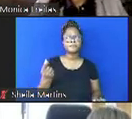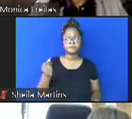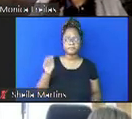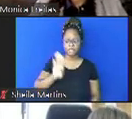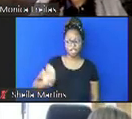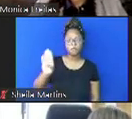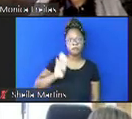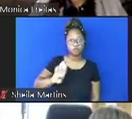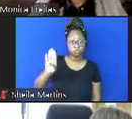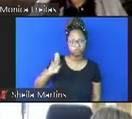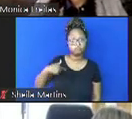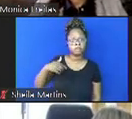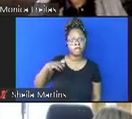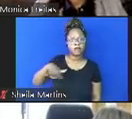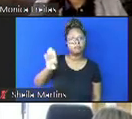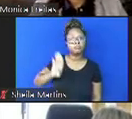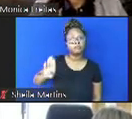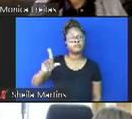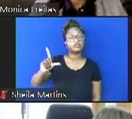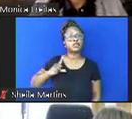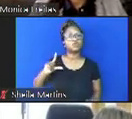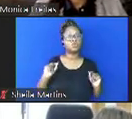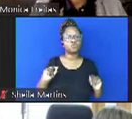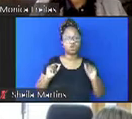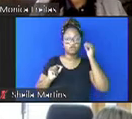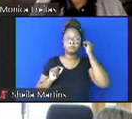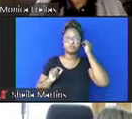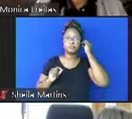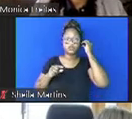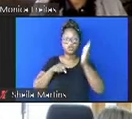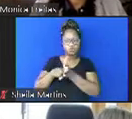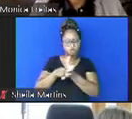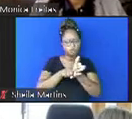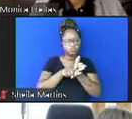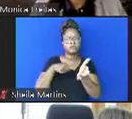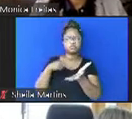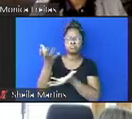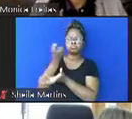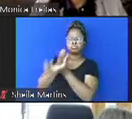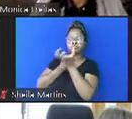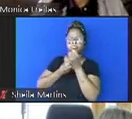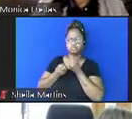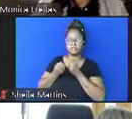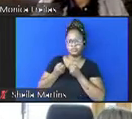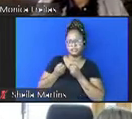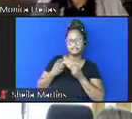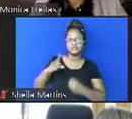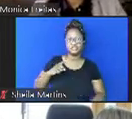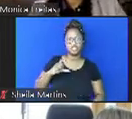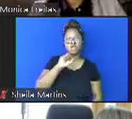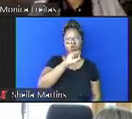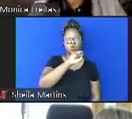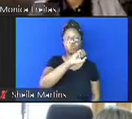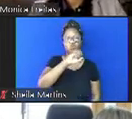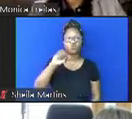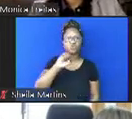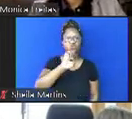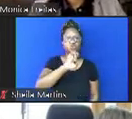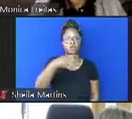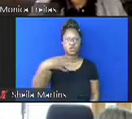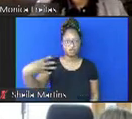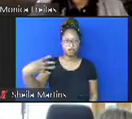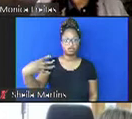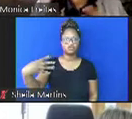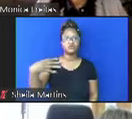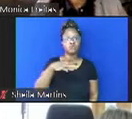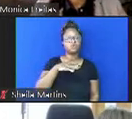né, o pesquisador, ele recebia, o instituto dele recebia 800 euros por mês. Se a pessoa for da área de humanas, são 500